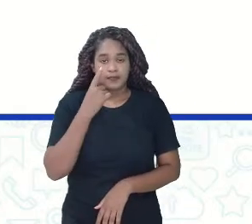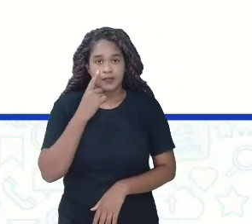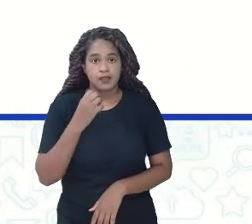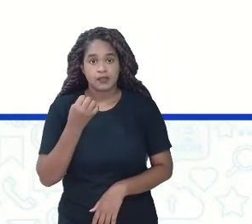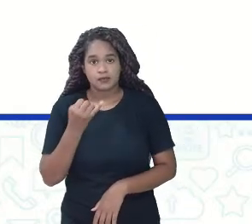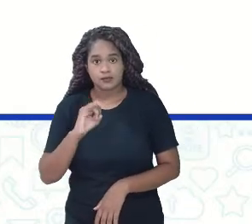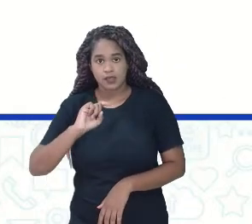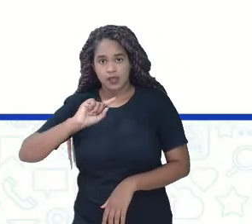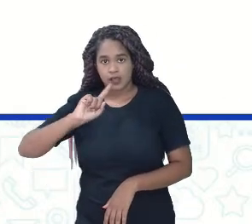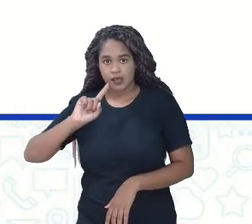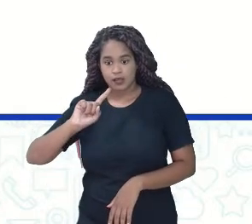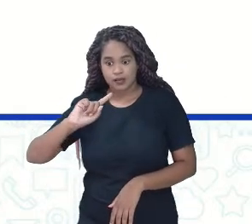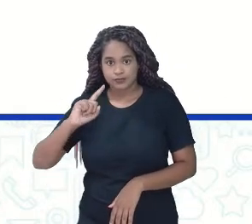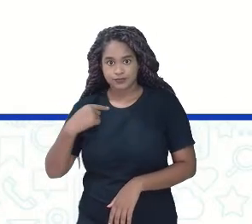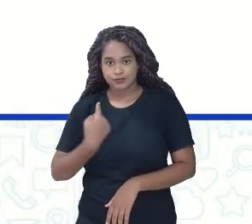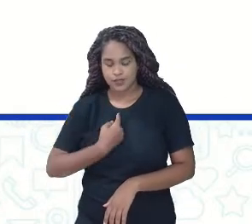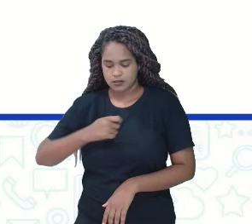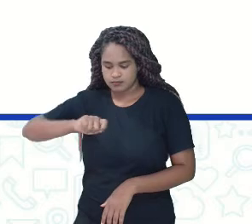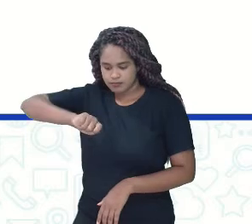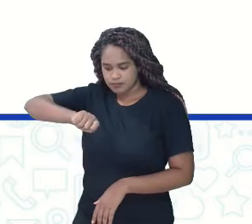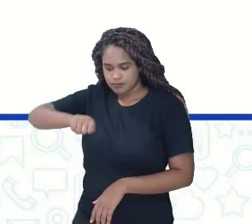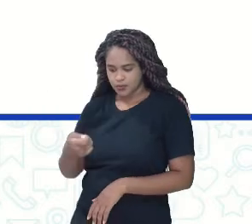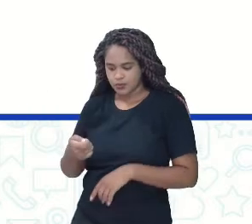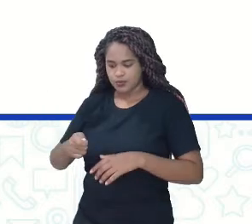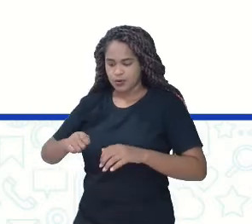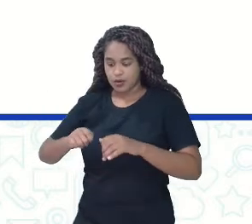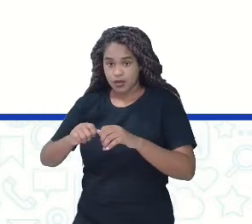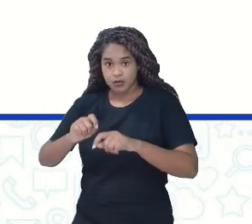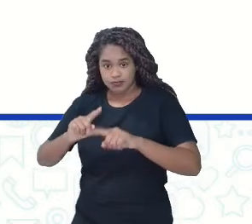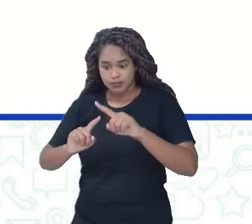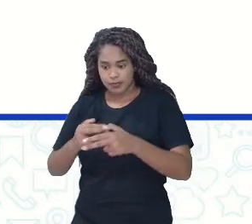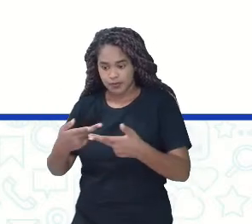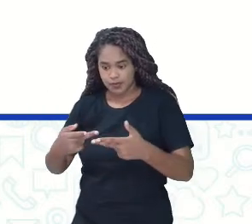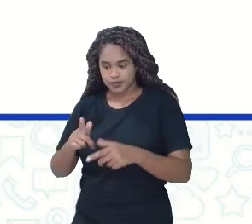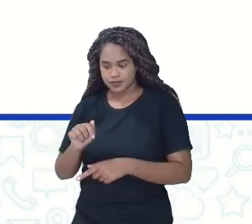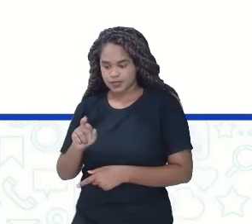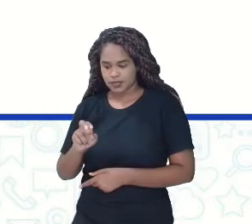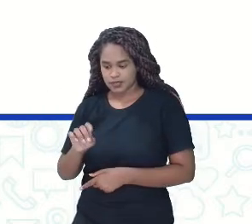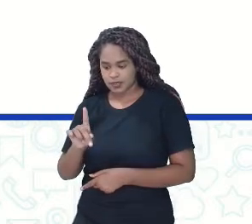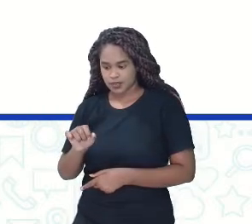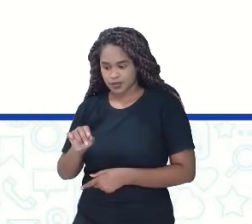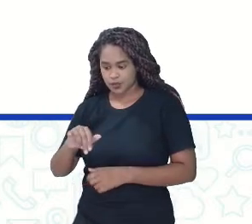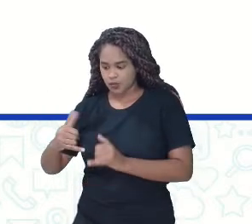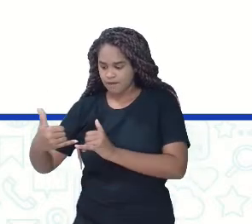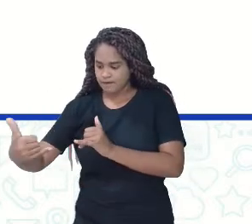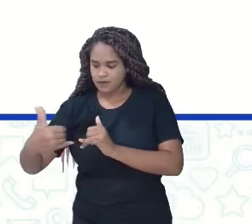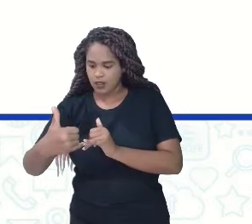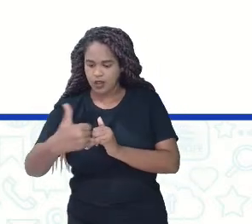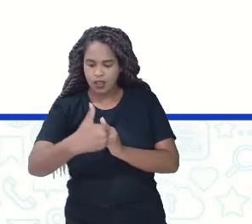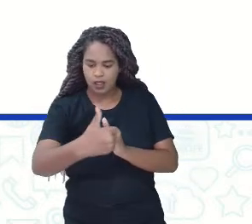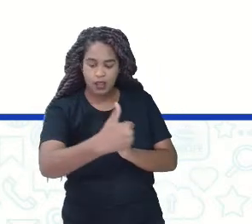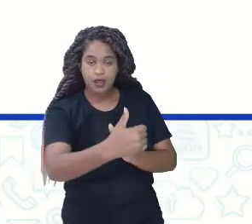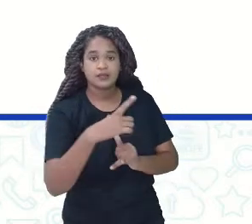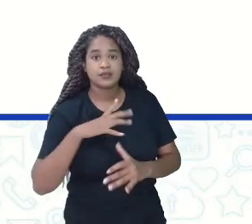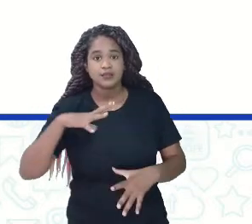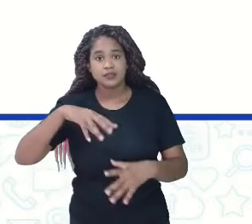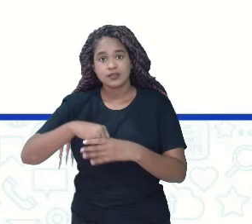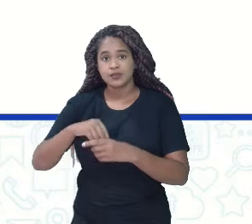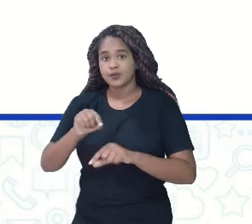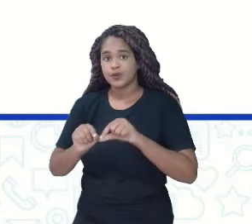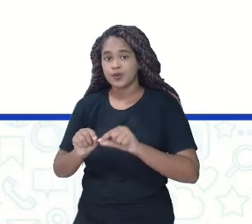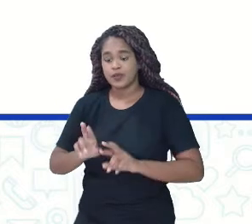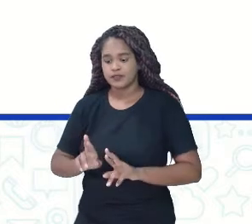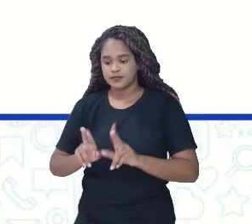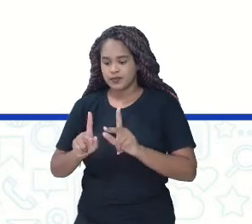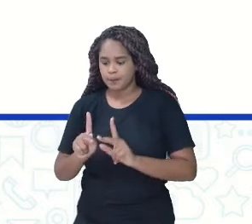de um gerador aos fios condutores de um circuito, então forma-se uma diferença de potencial. E